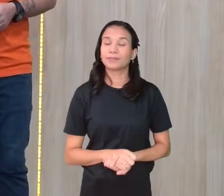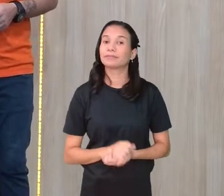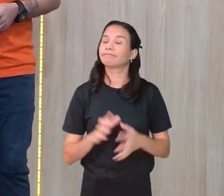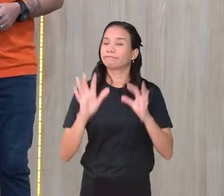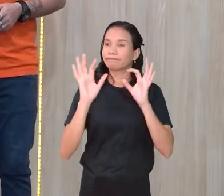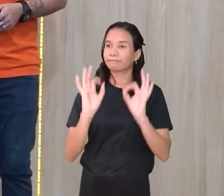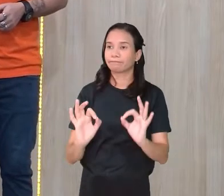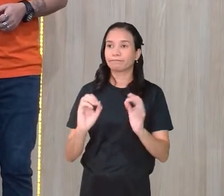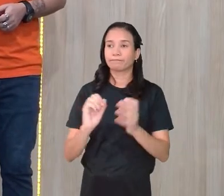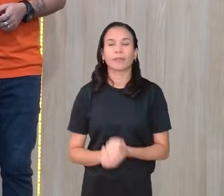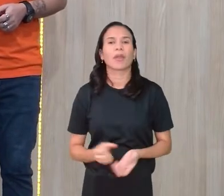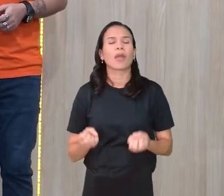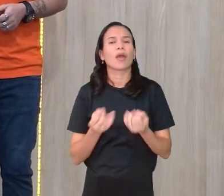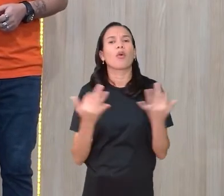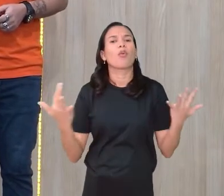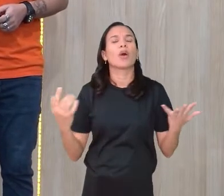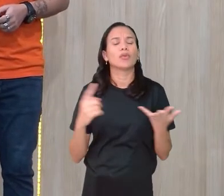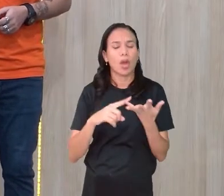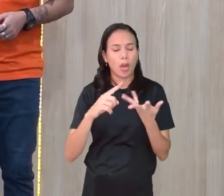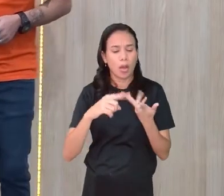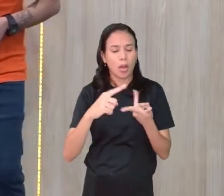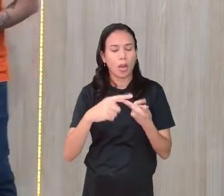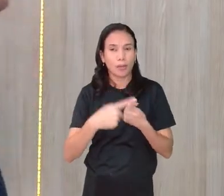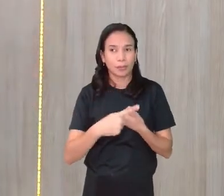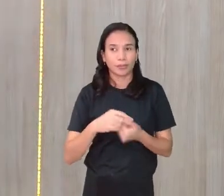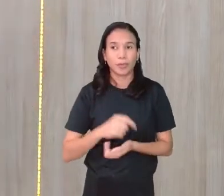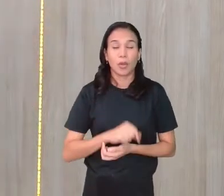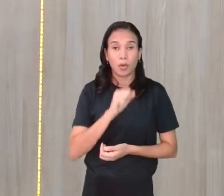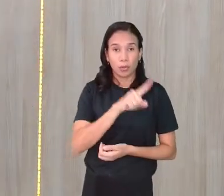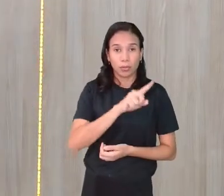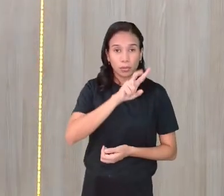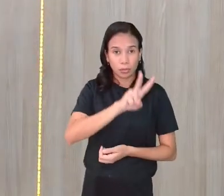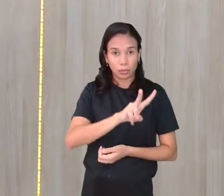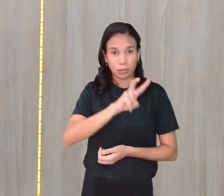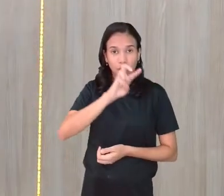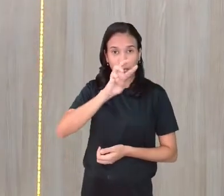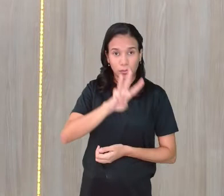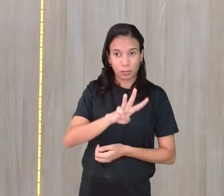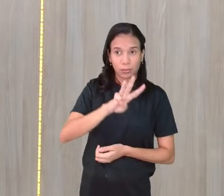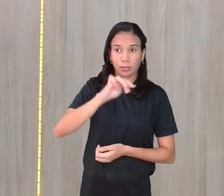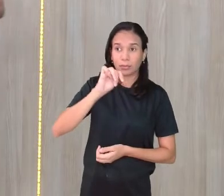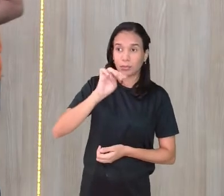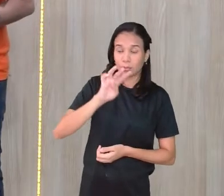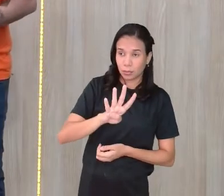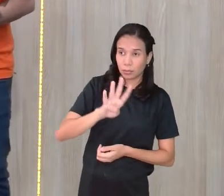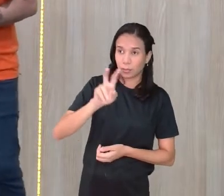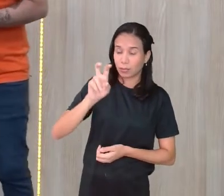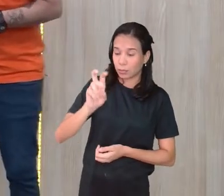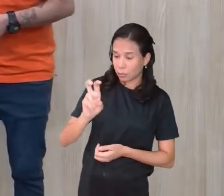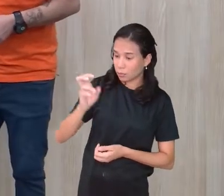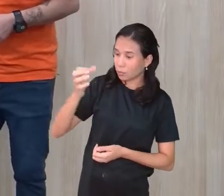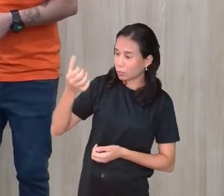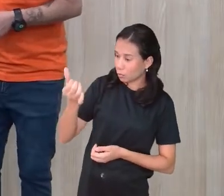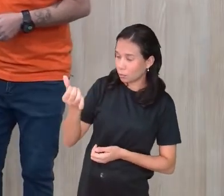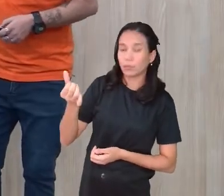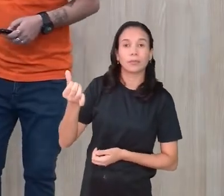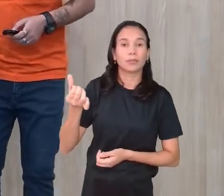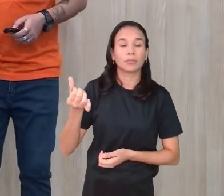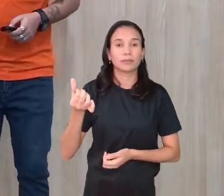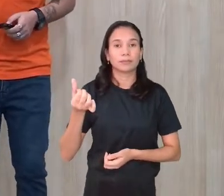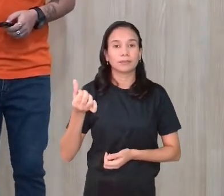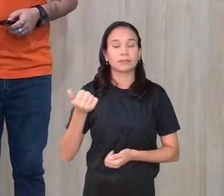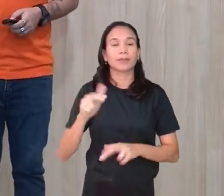foi isso? E quantas vezes eu contei esse número 4? 1, 2, 3, 4, 5,